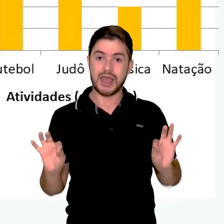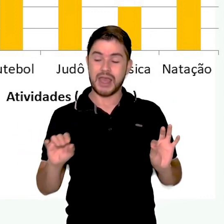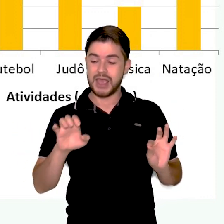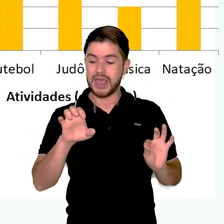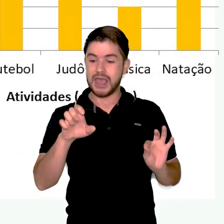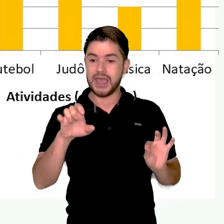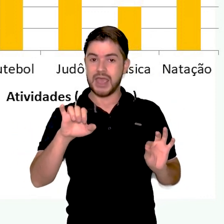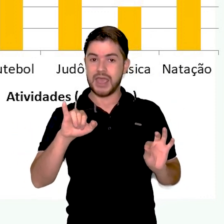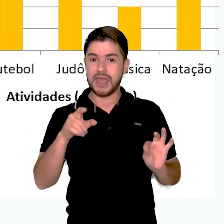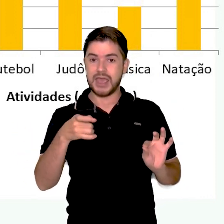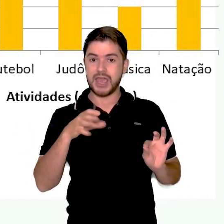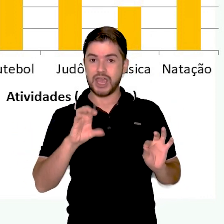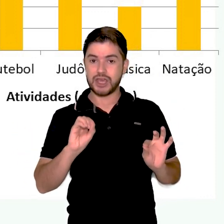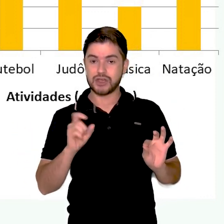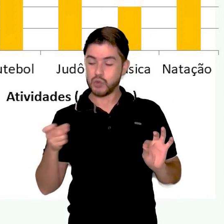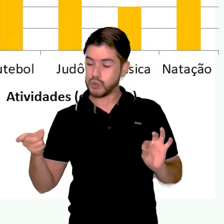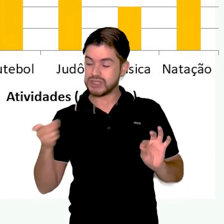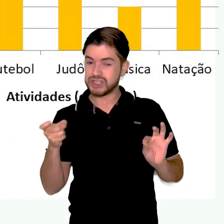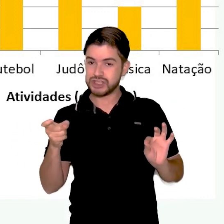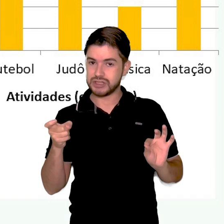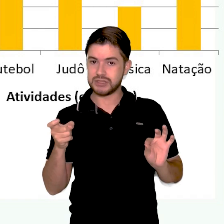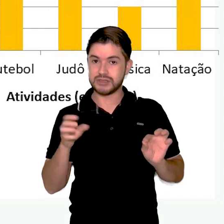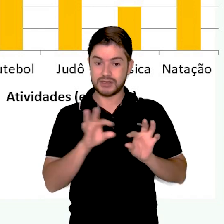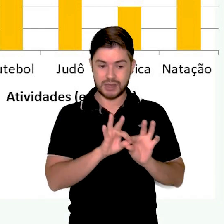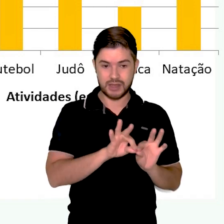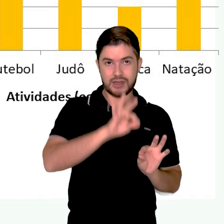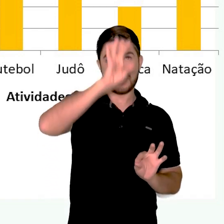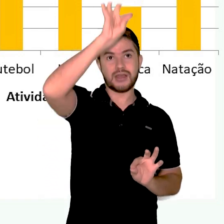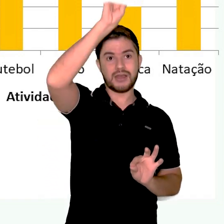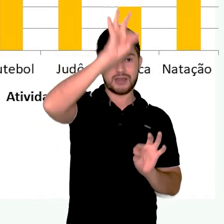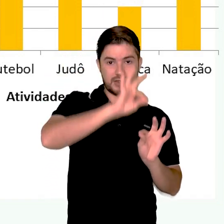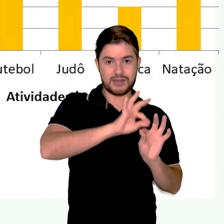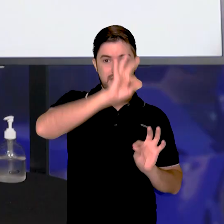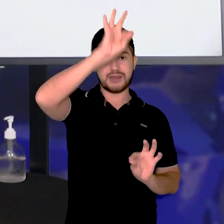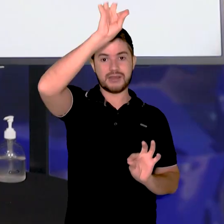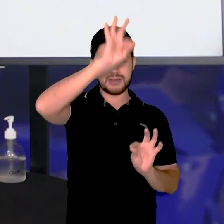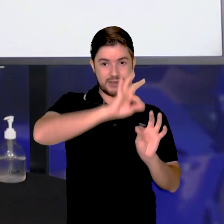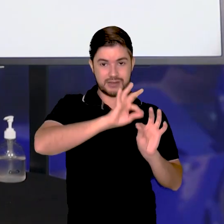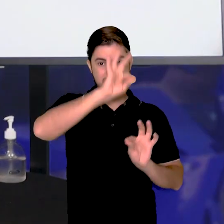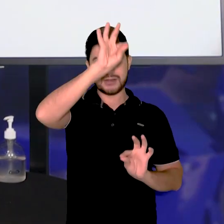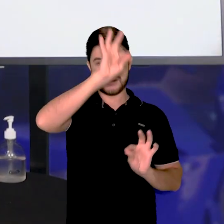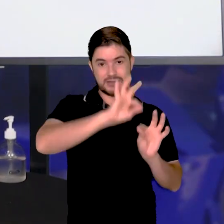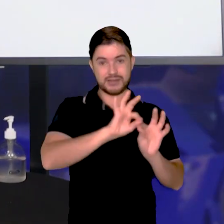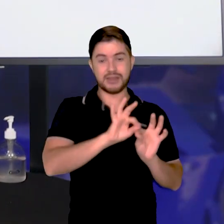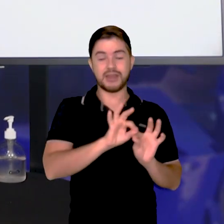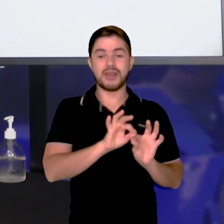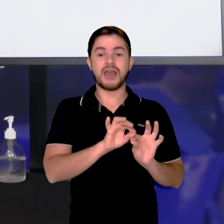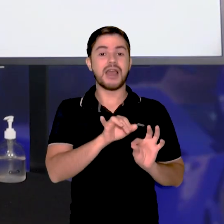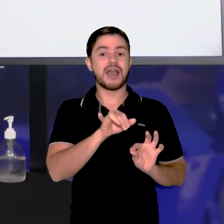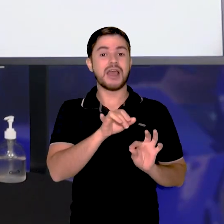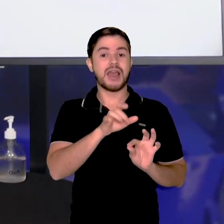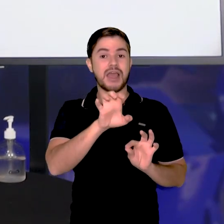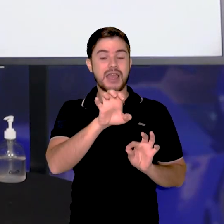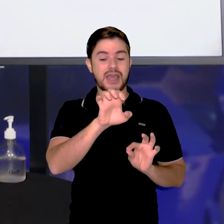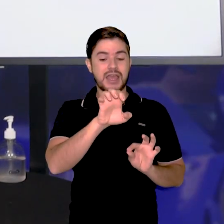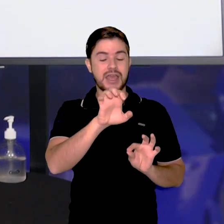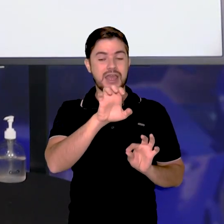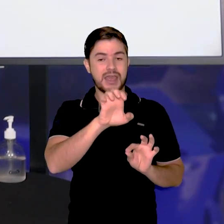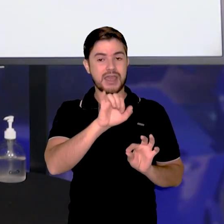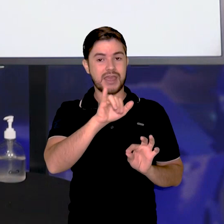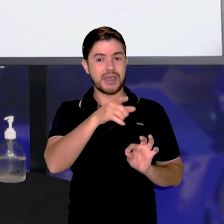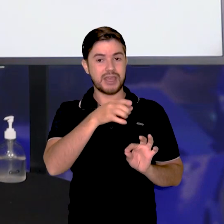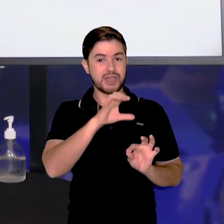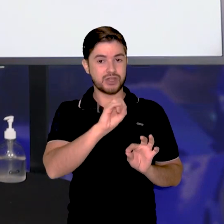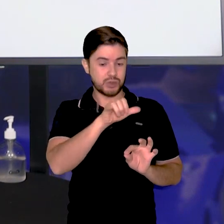abscissa X, tá certo? A reta que está em pé, que está na vertical, a gente vai chamar de eixo Y,